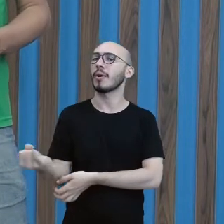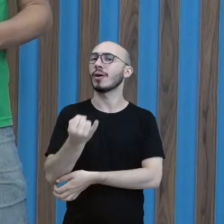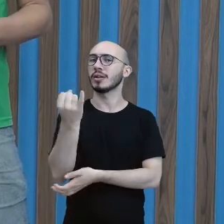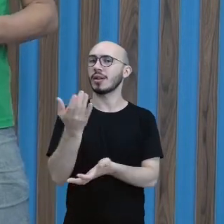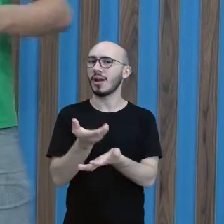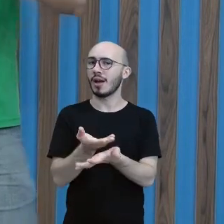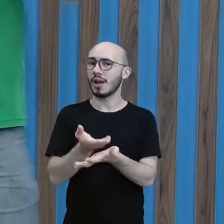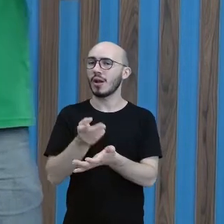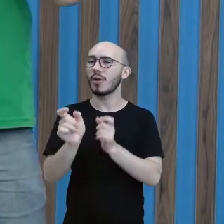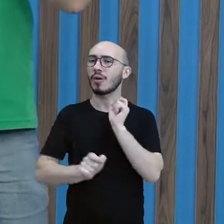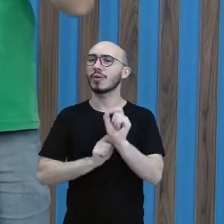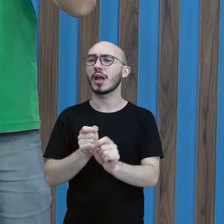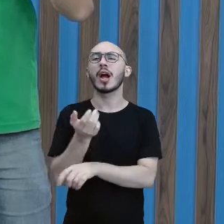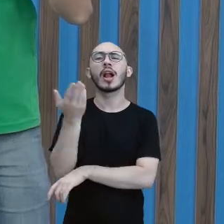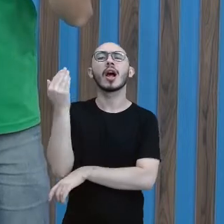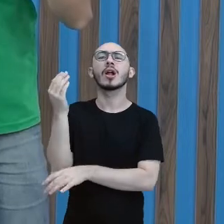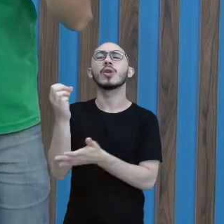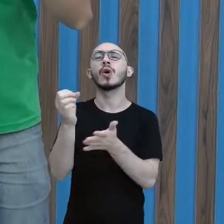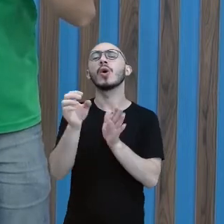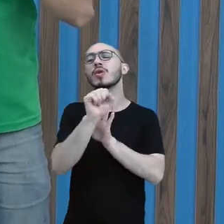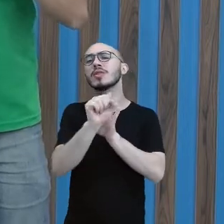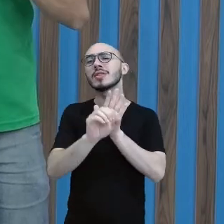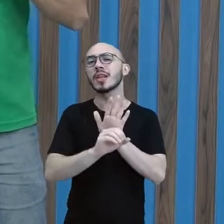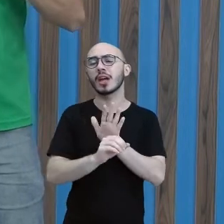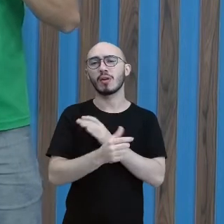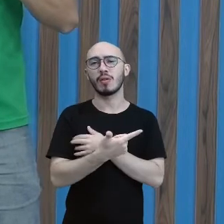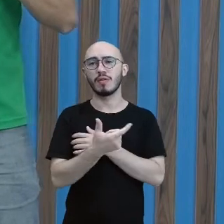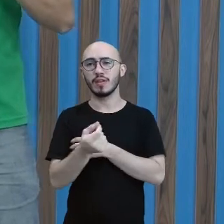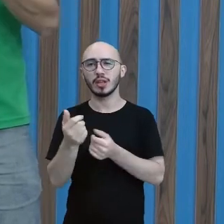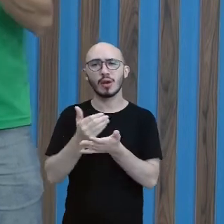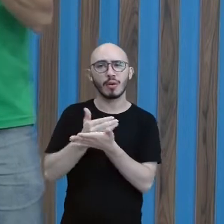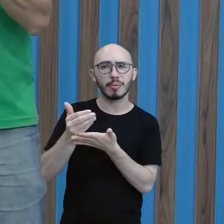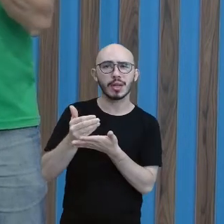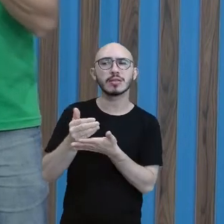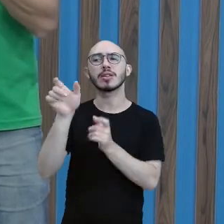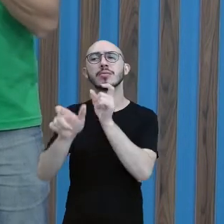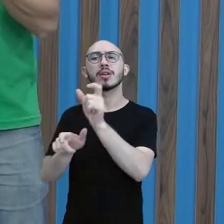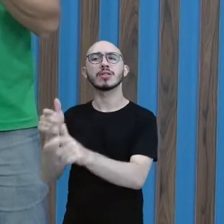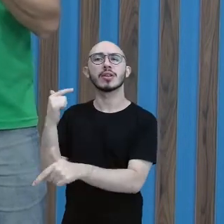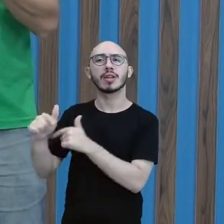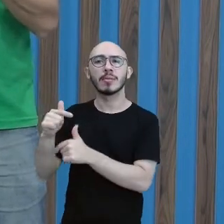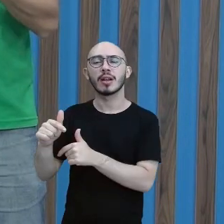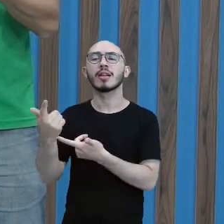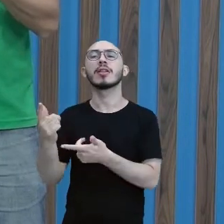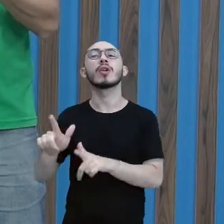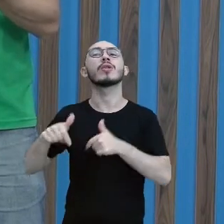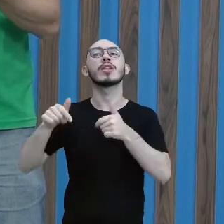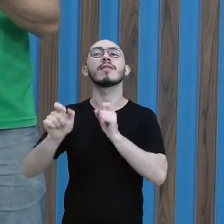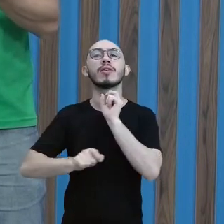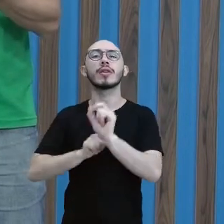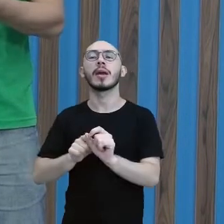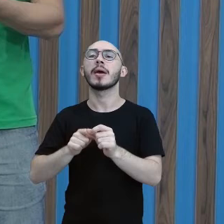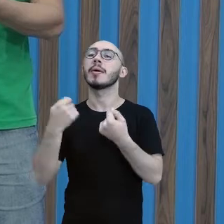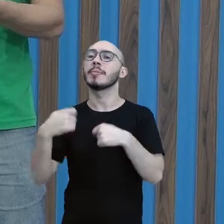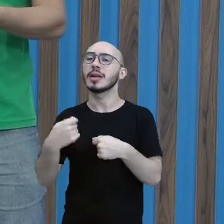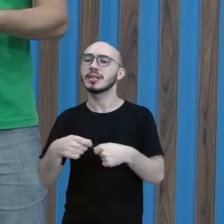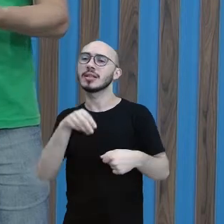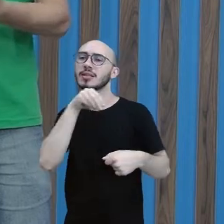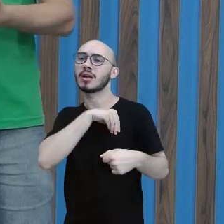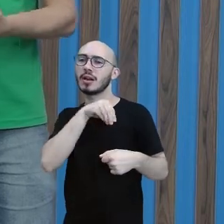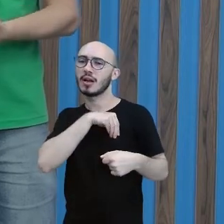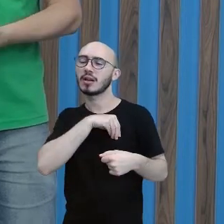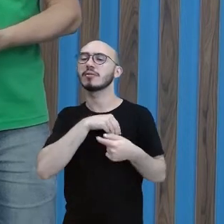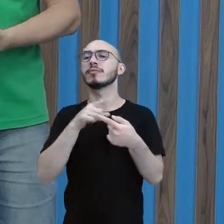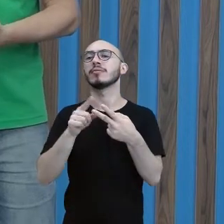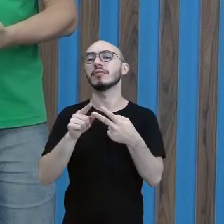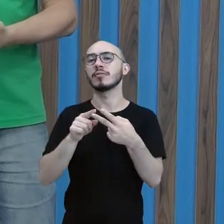importantes, a gente vê lá no começo do século XX, os trabalhadores e trabalhadoras dizendo é preciso salário mínimo, é preciso descanso remunerado, é férias, é